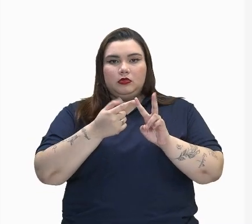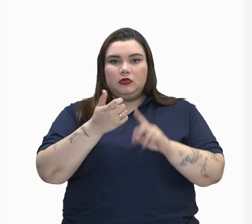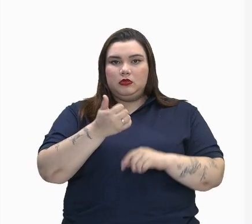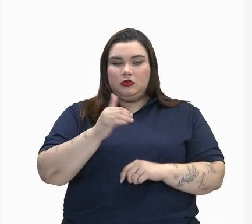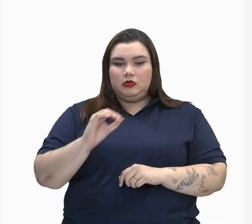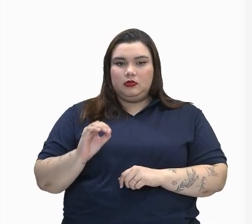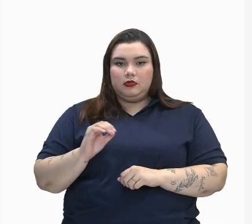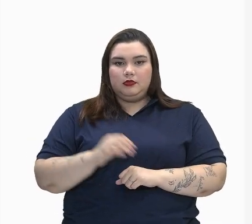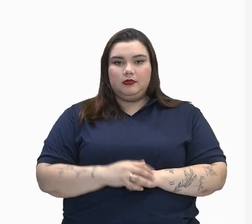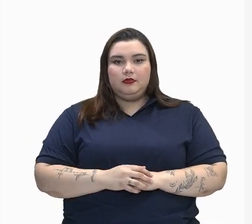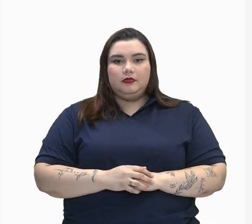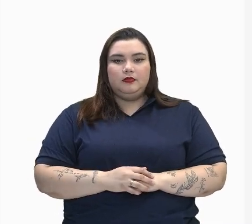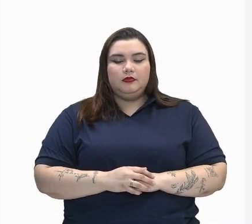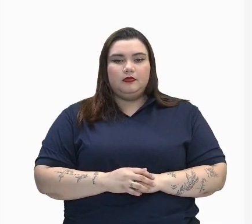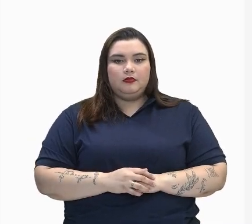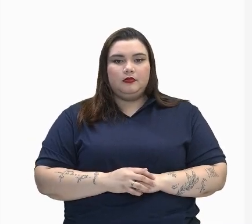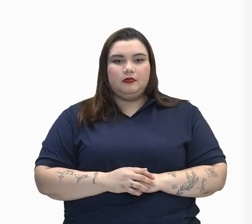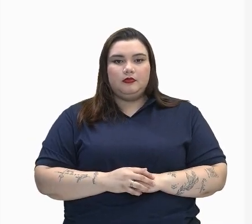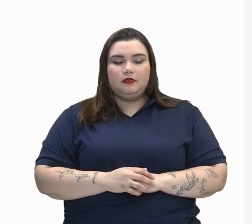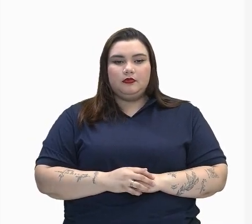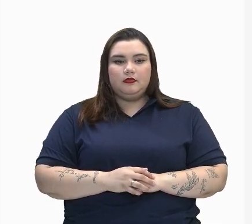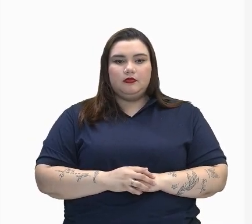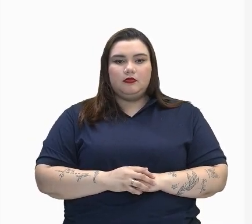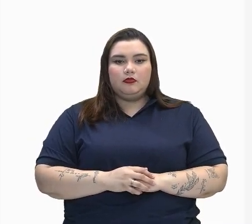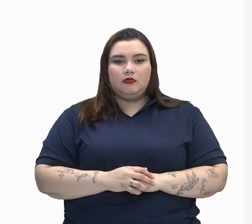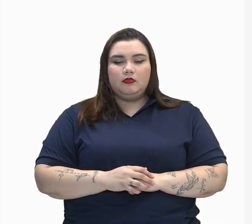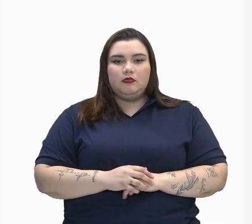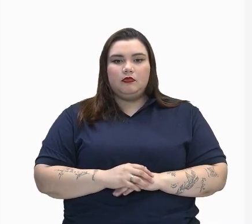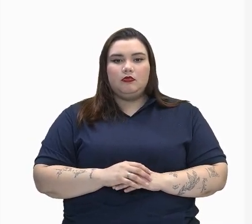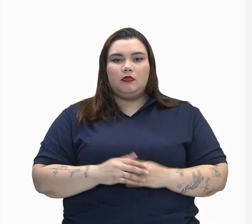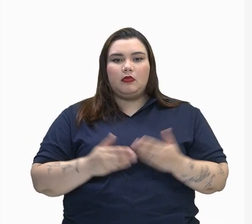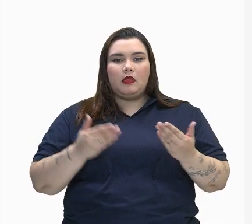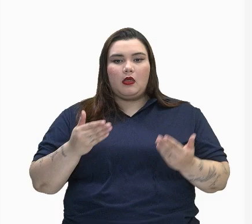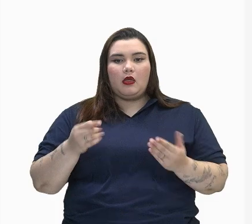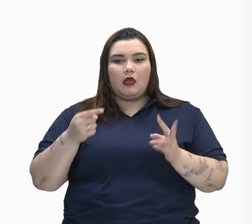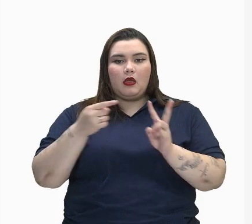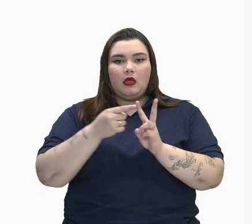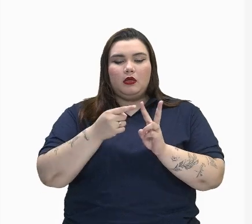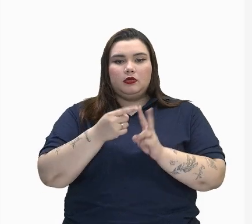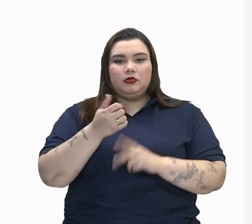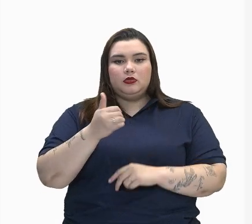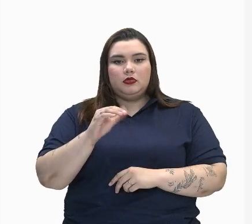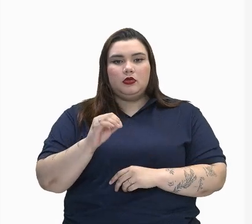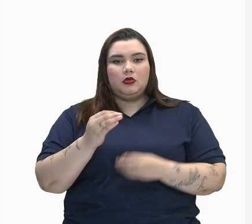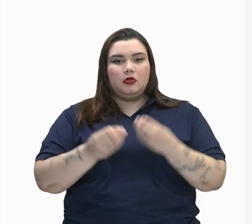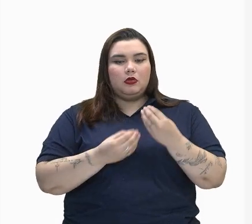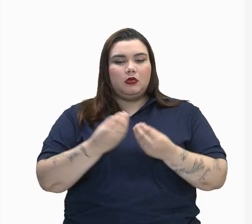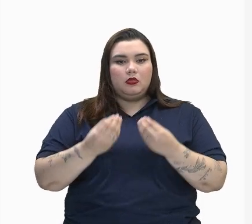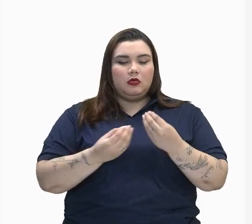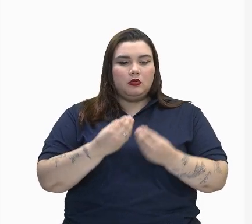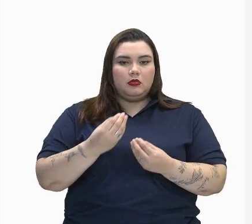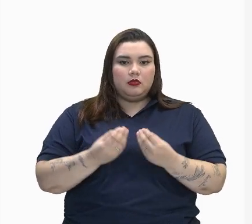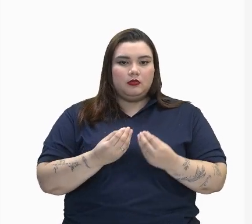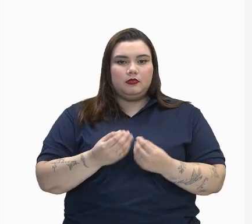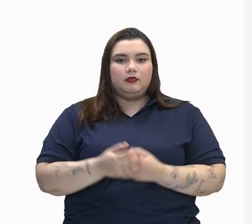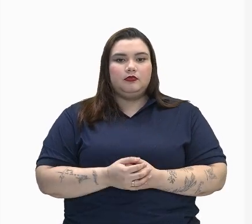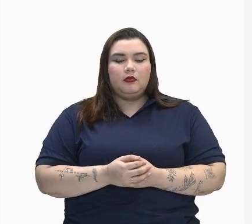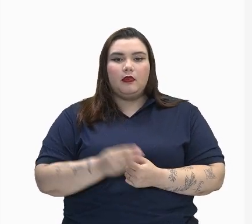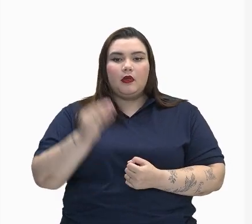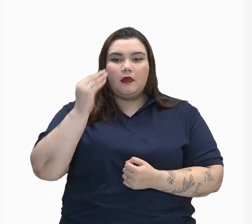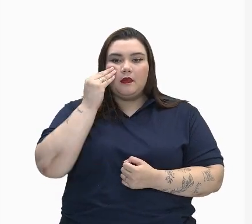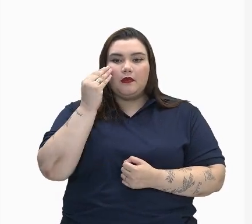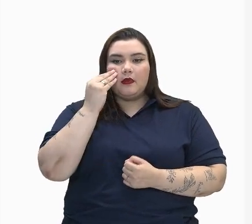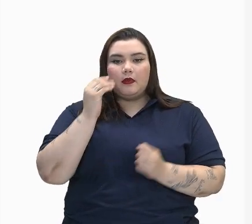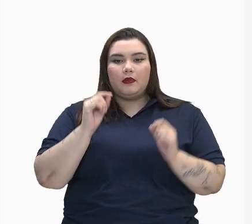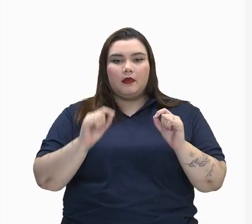10. Então, vamos verificar perto de quem a raiz de 10 está. Como que a gente faz mesmo? A gente verifica,